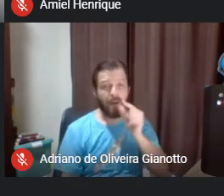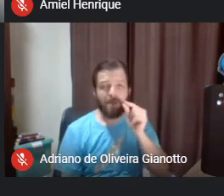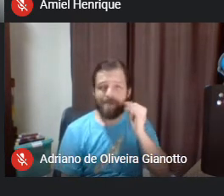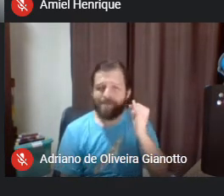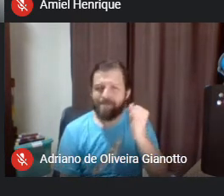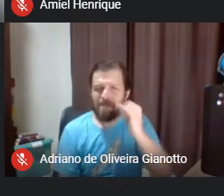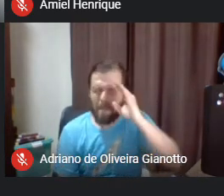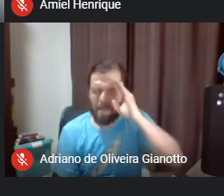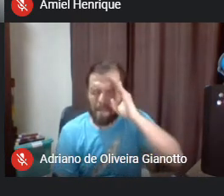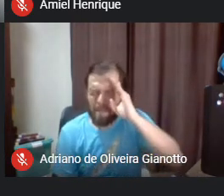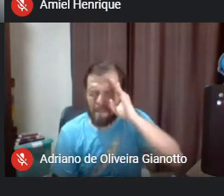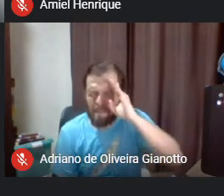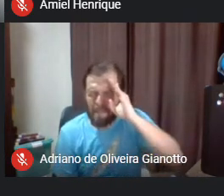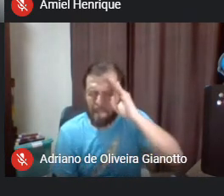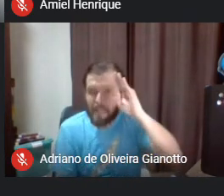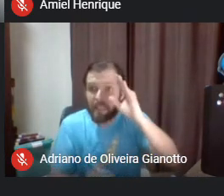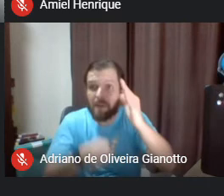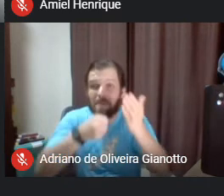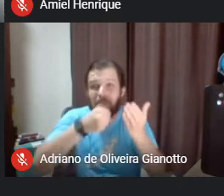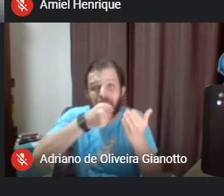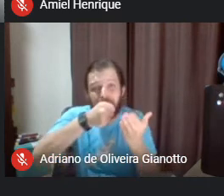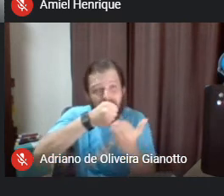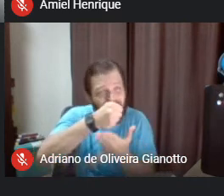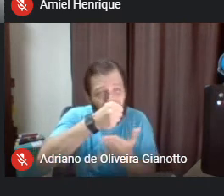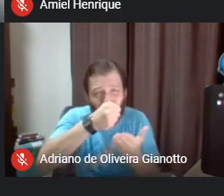Né? Aí, essa teoria